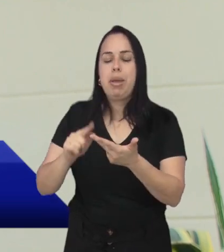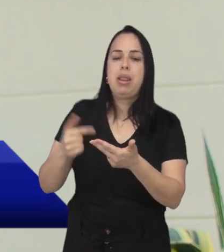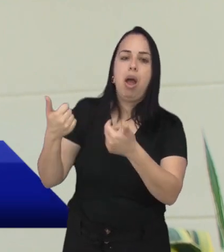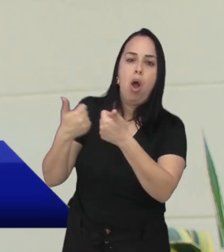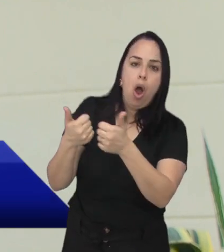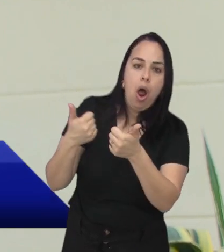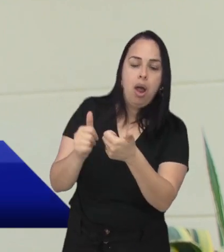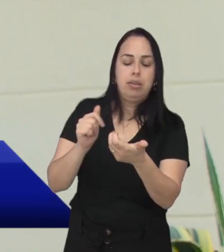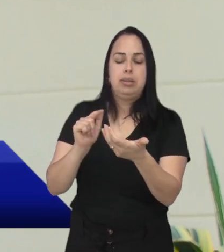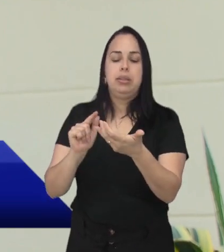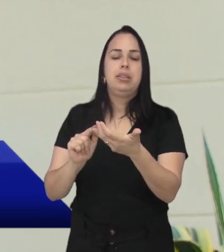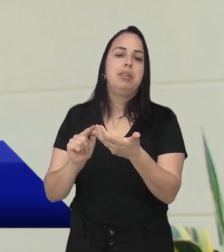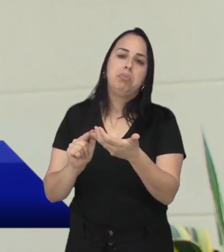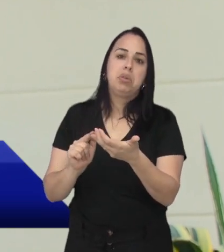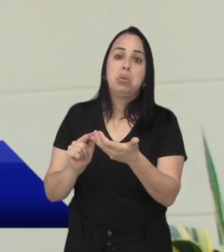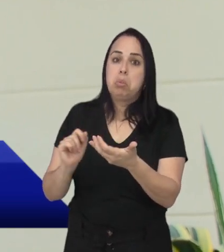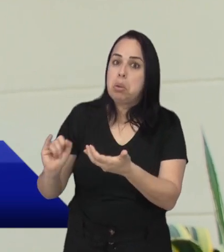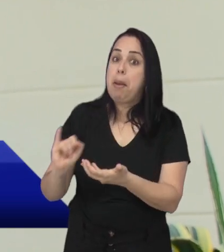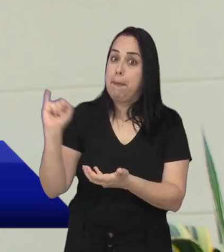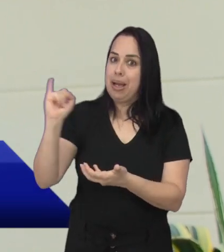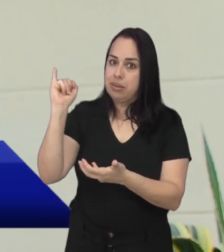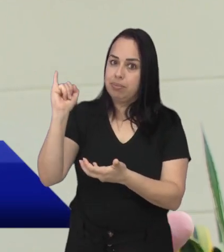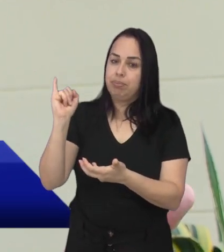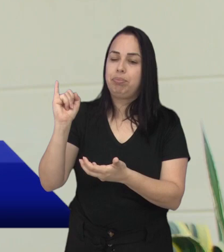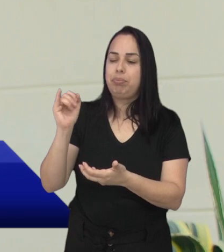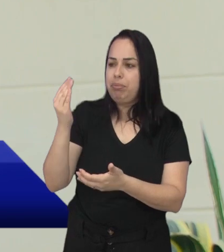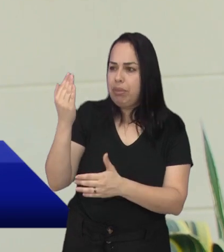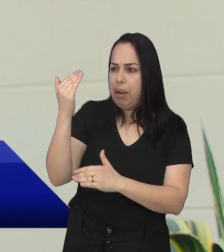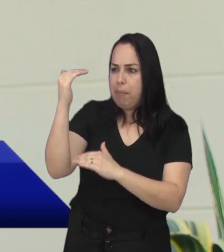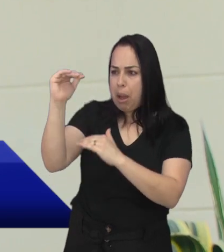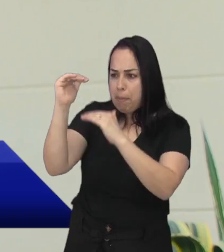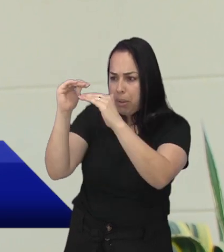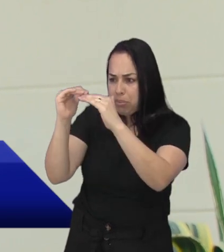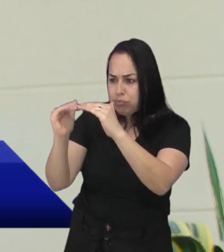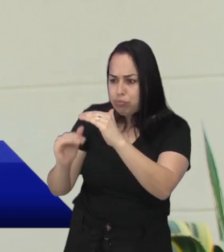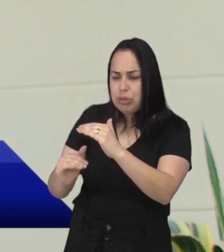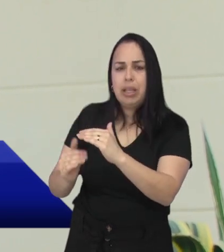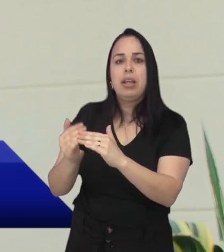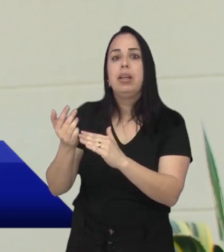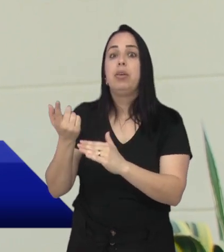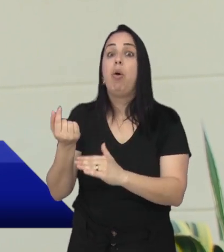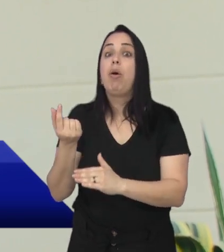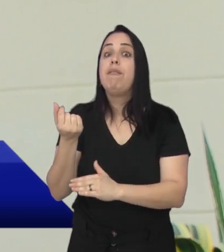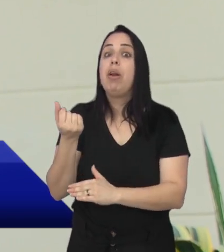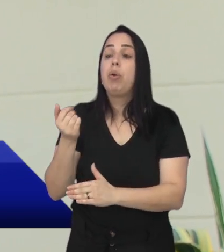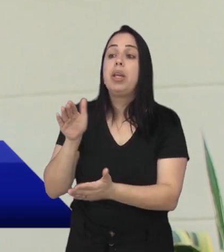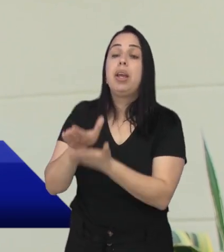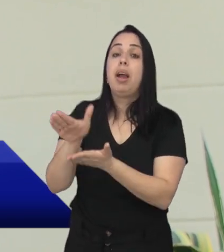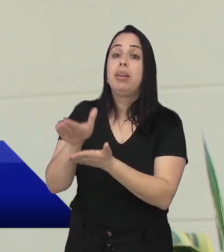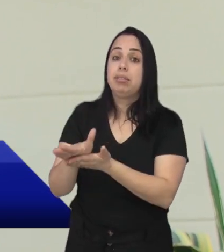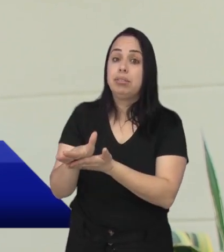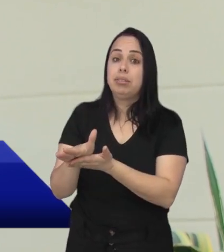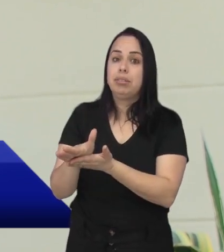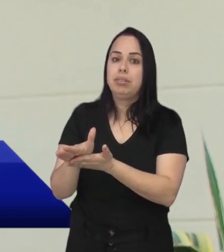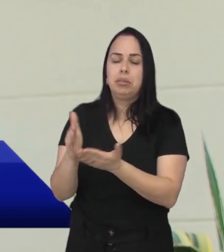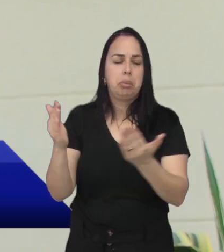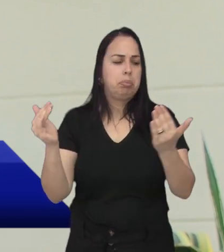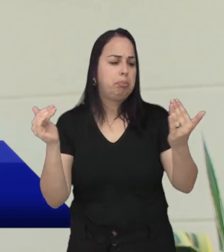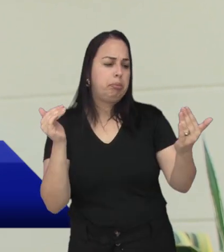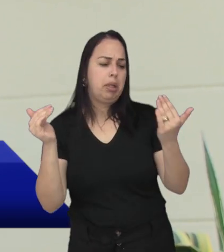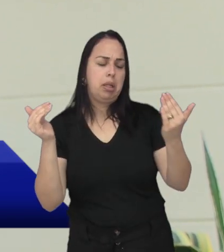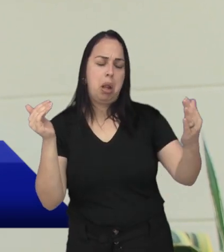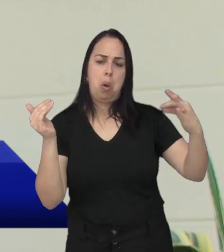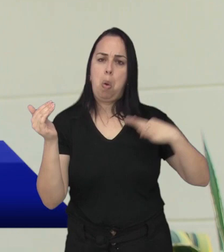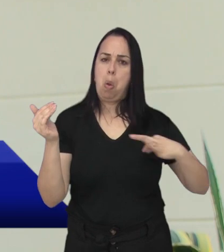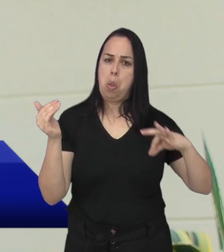alimentação, transporte, aquilo que é essencial. Então ela relaciona tudo isso e vê quanto custa esse valor. Ela